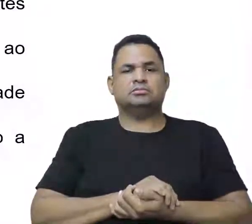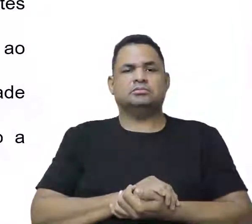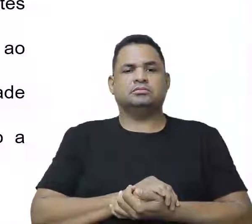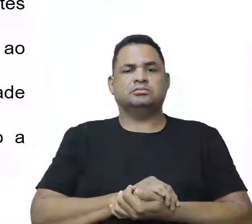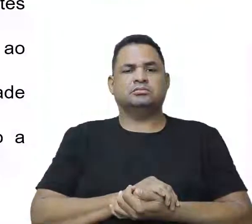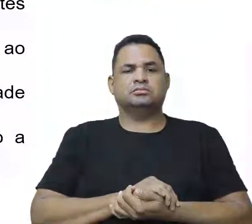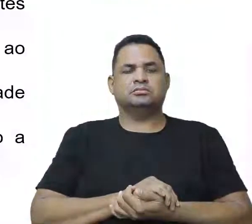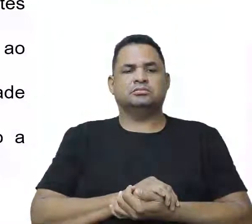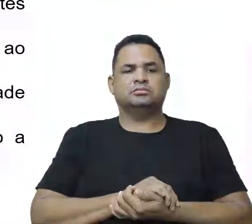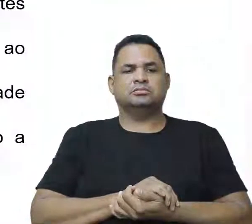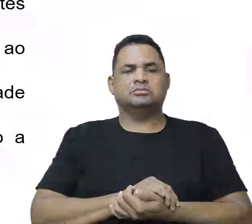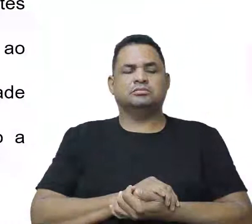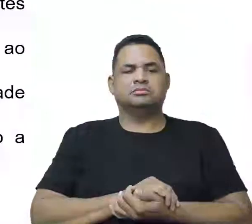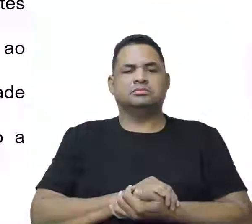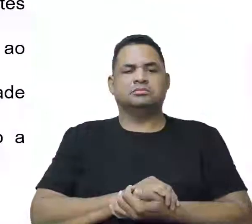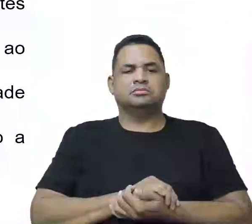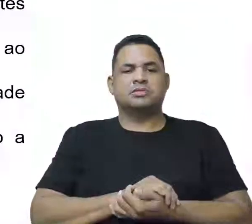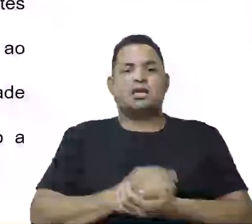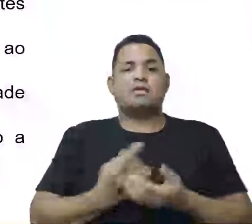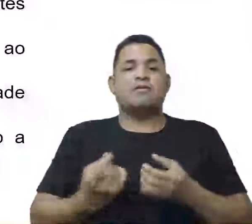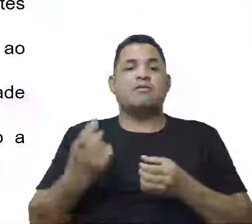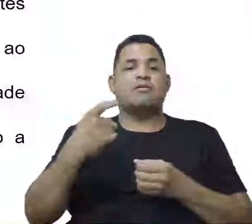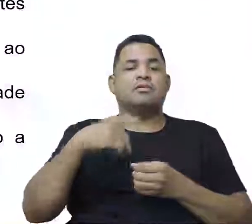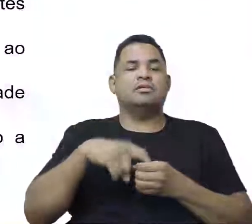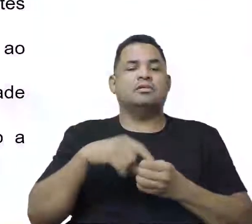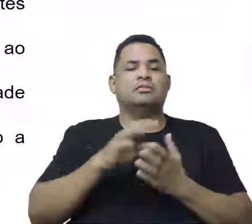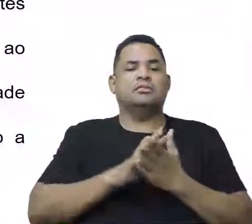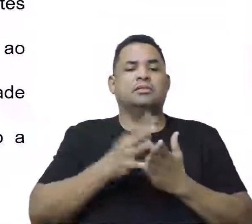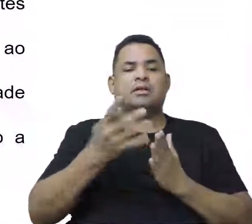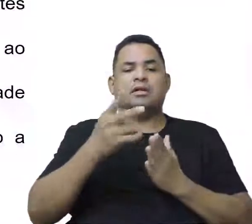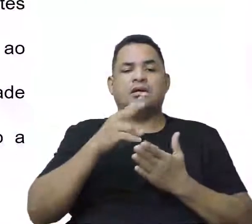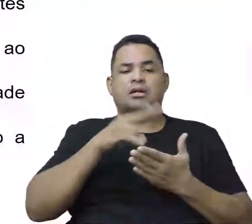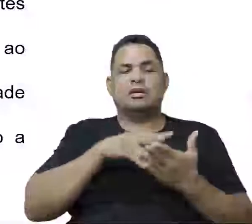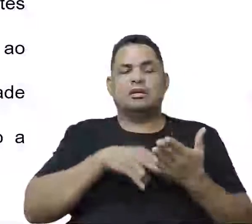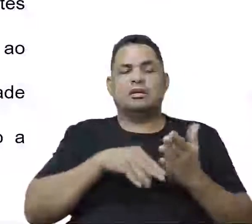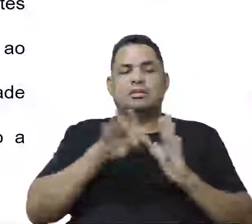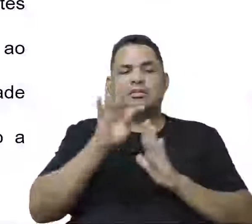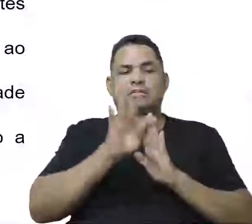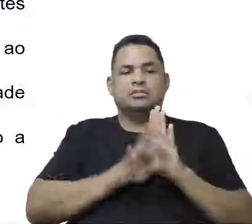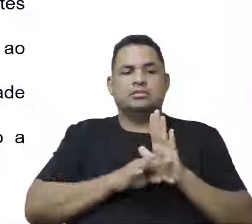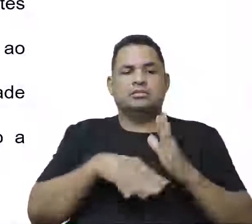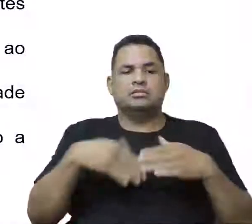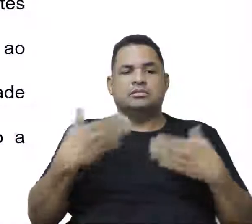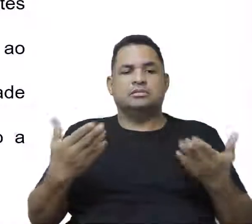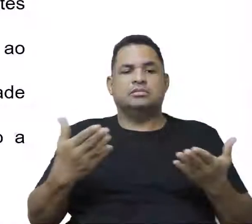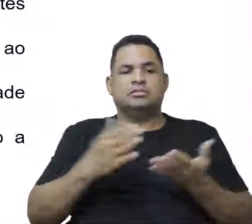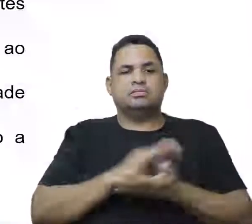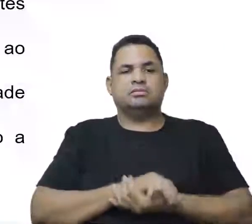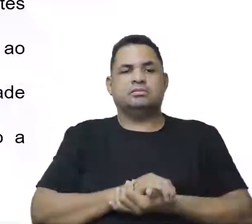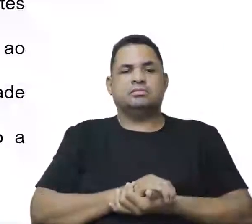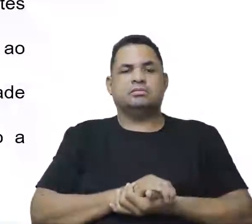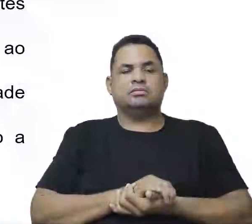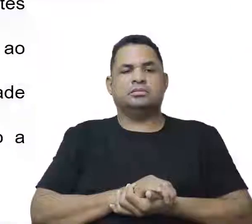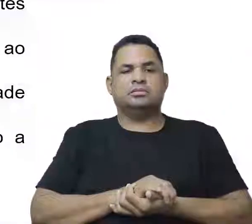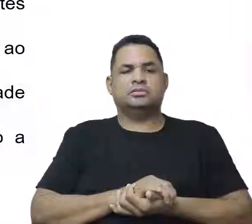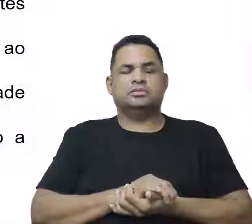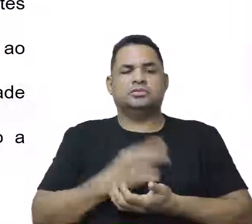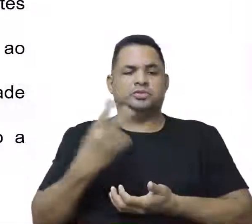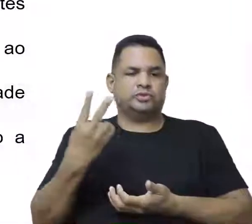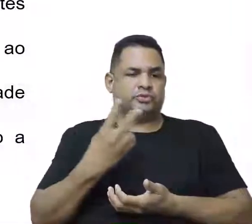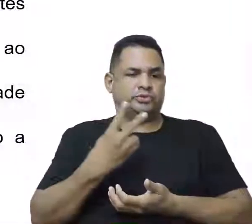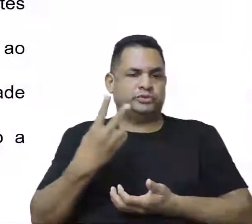voltar para ler o texto, só que agora nós vamos buscar uma visão. Qual que é a visão do segundo